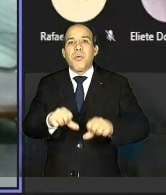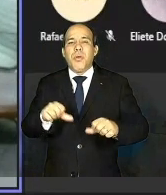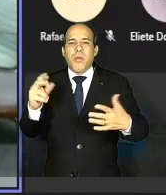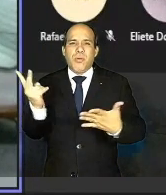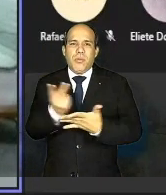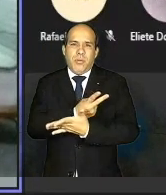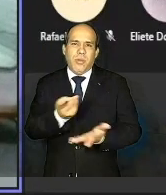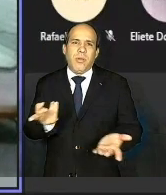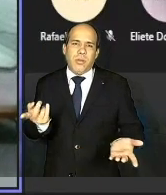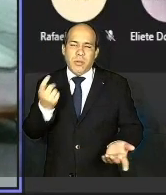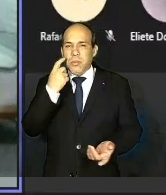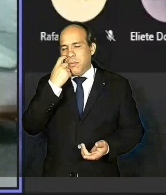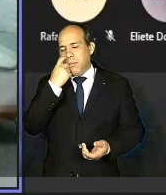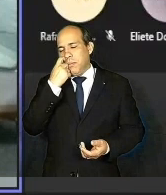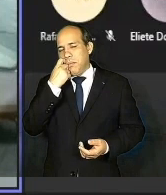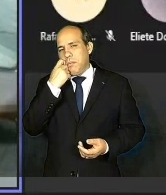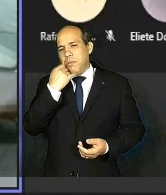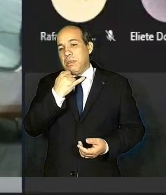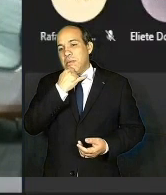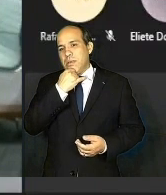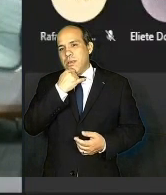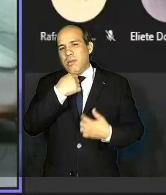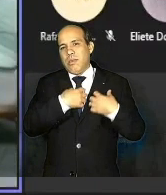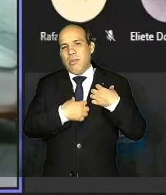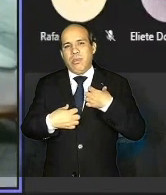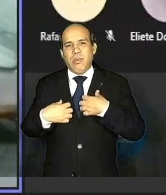a morte é o evento mais trágico, né, que